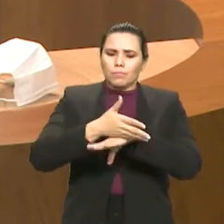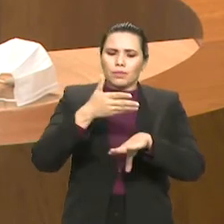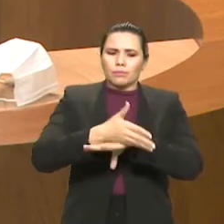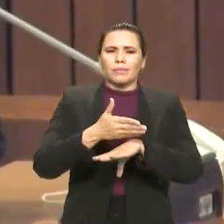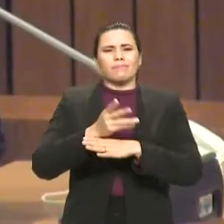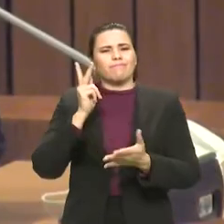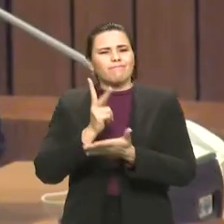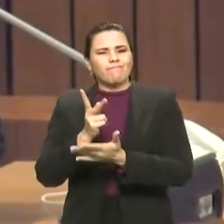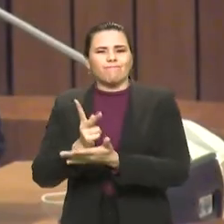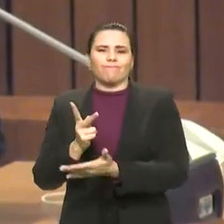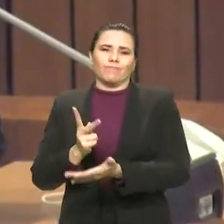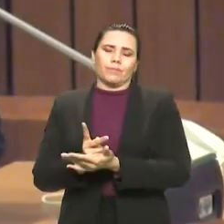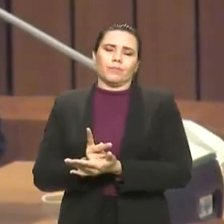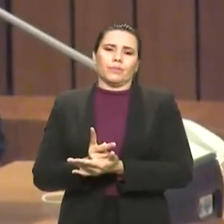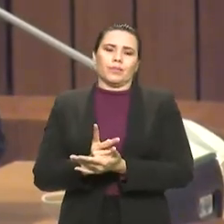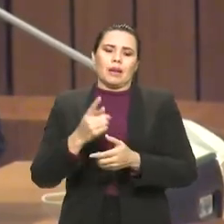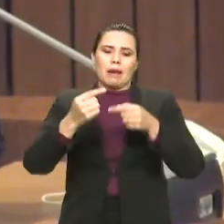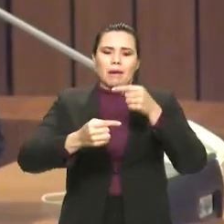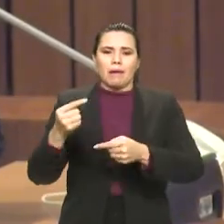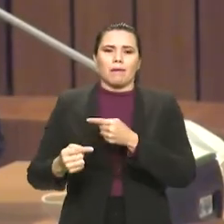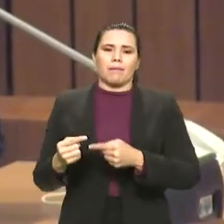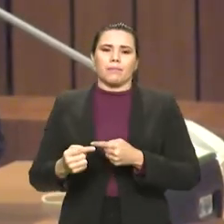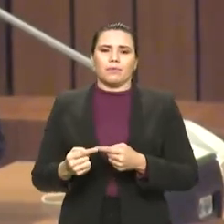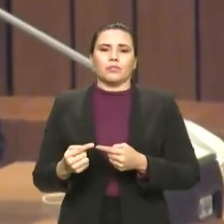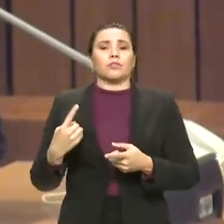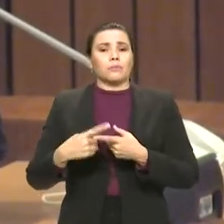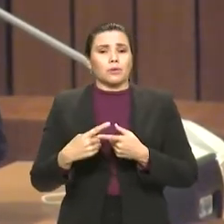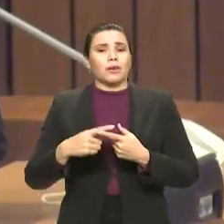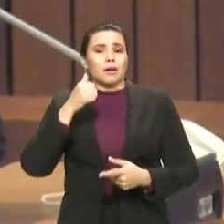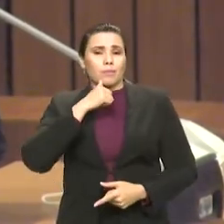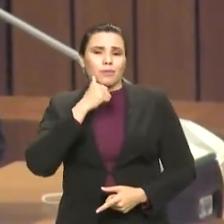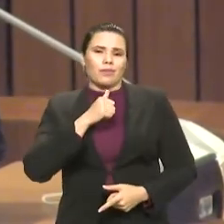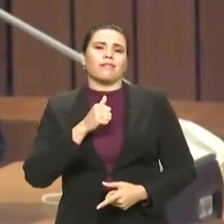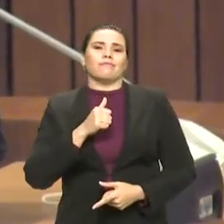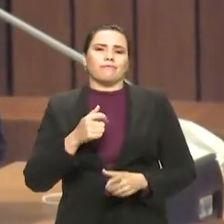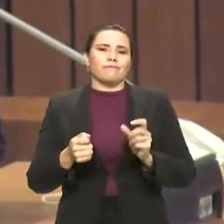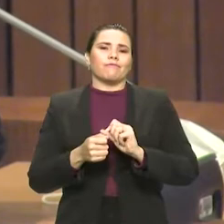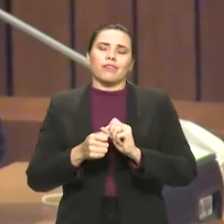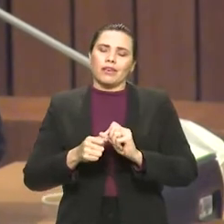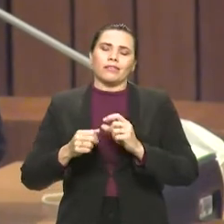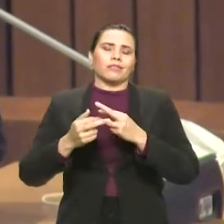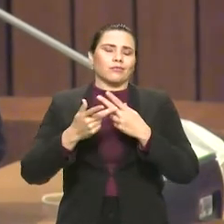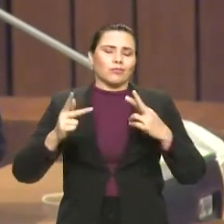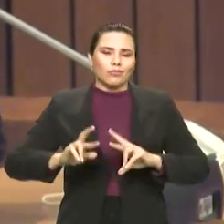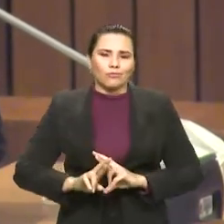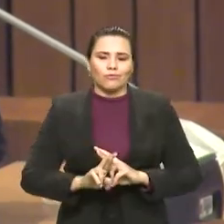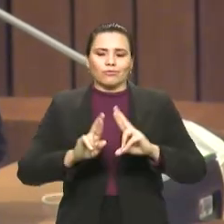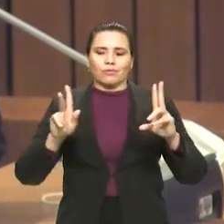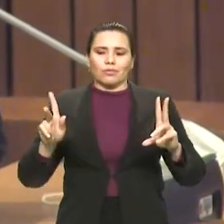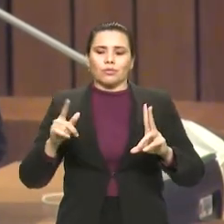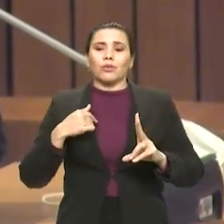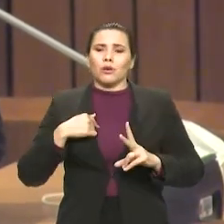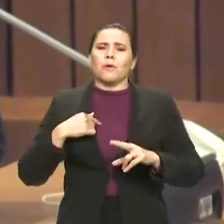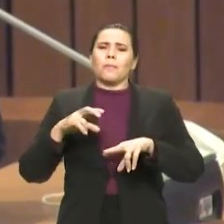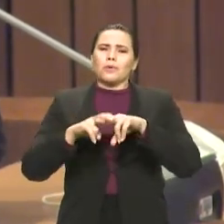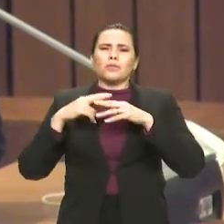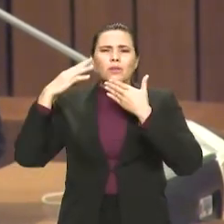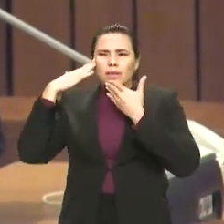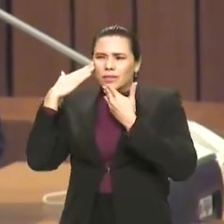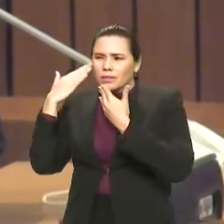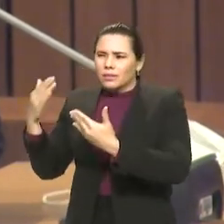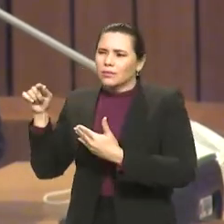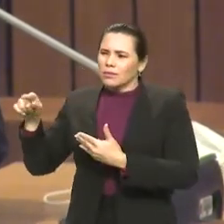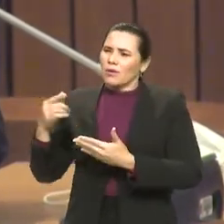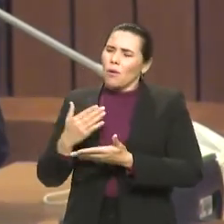fazem também a diferença. Então, querida, meu agradecimento em nome de todas as mulheres do Maranhão por você estar aqui